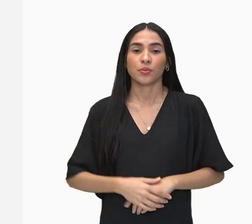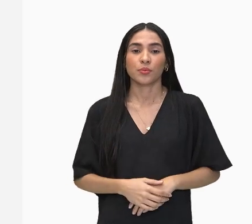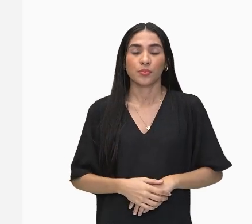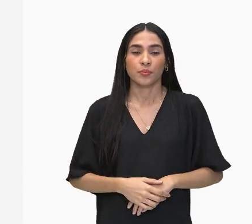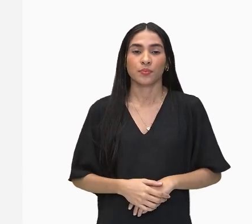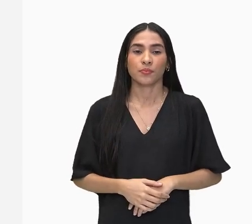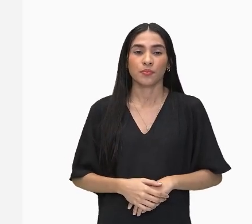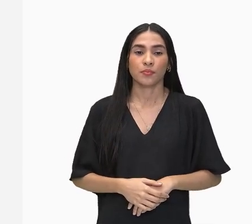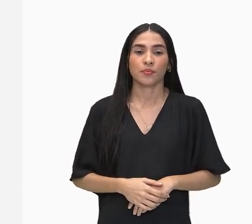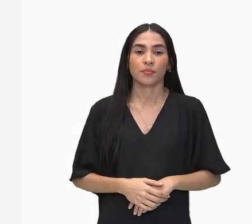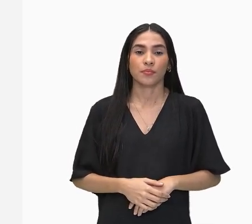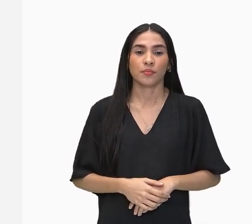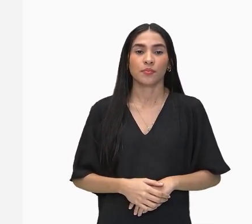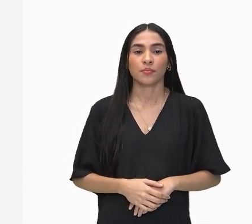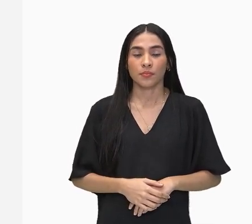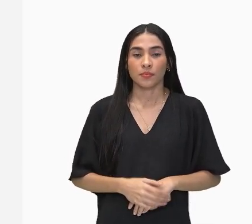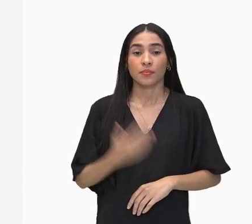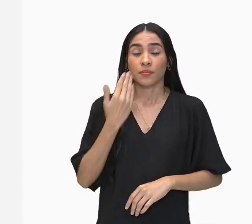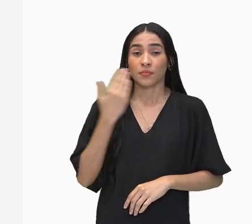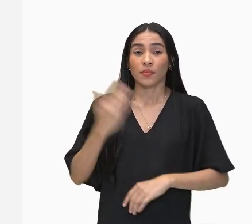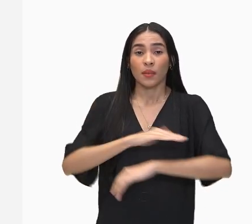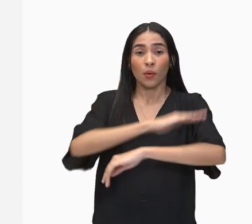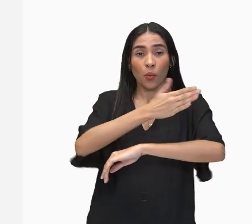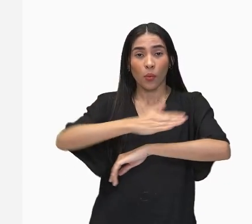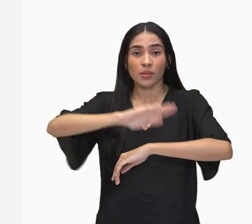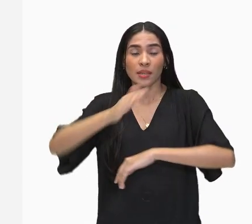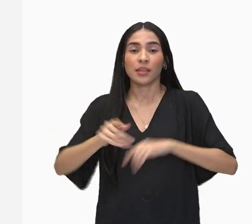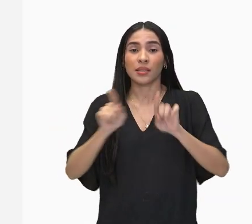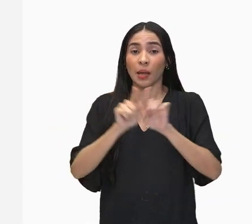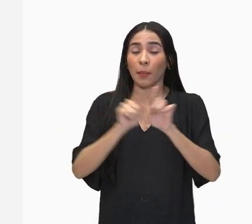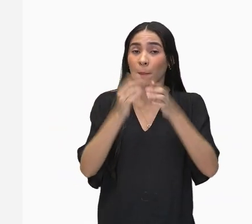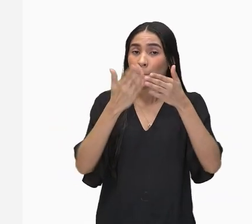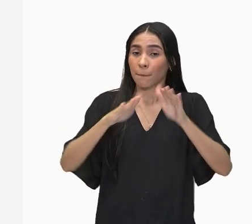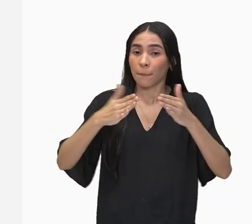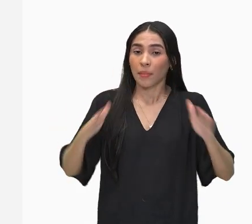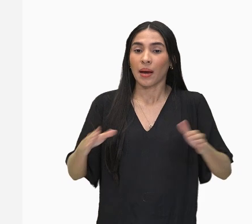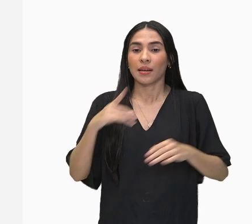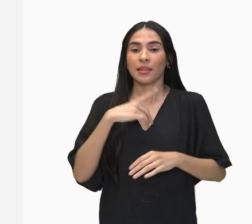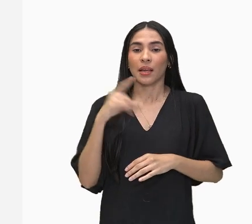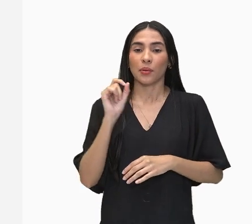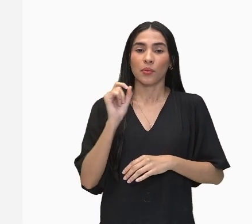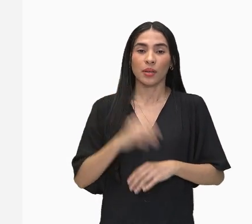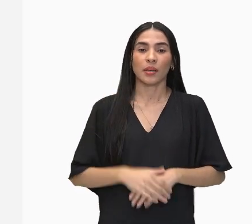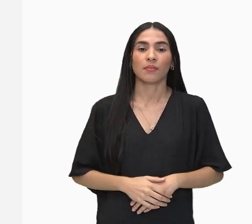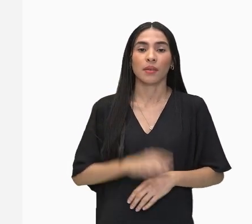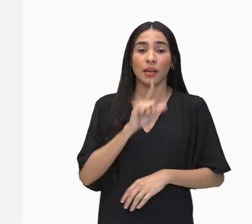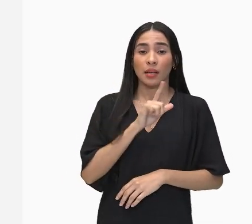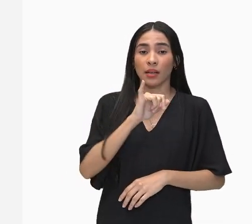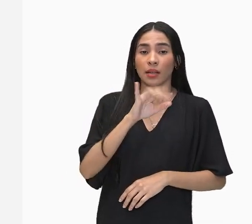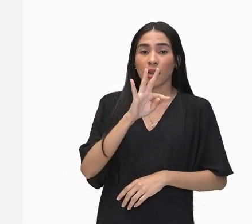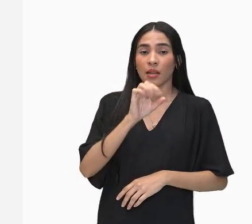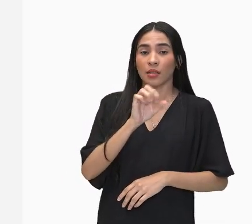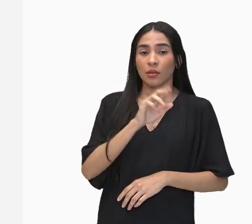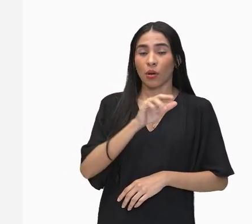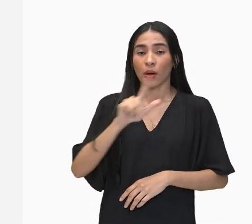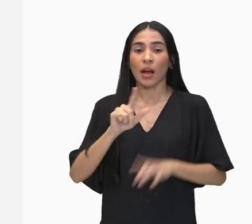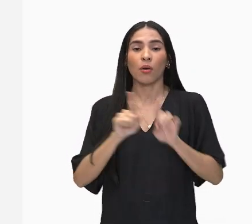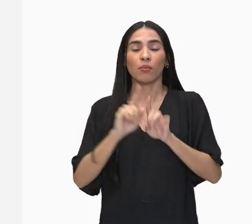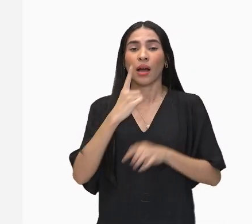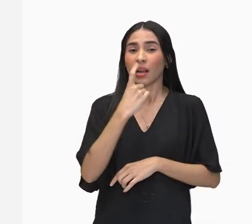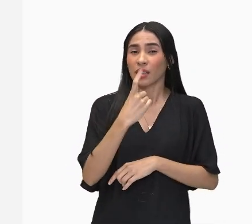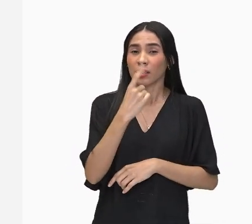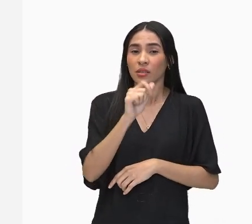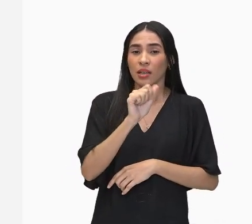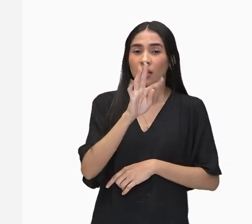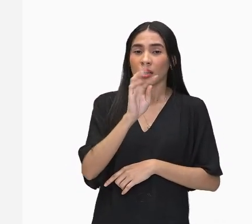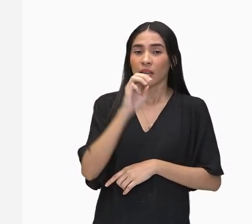recursos hídricos é a poluição dos oceanos e mares, né? Onde nós temos os litorais, o lixo atômico, o derramamento